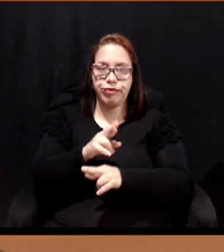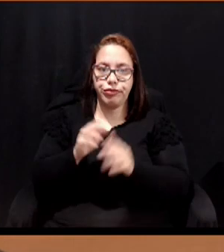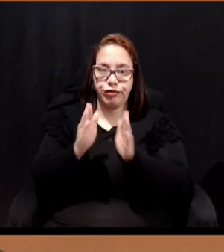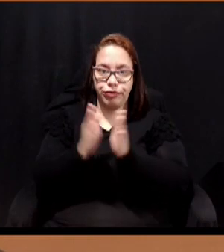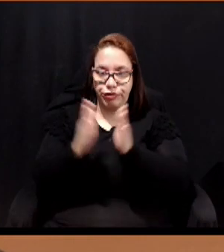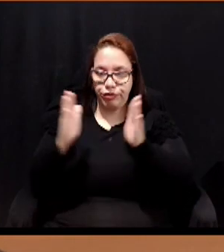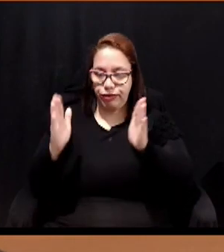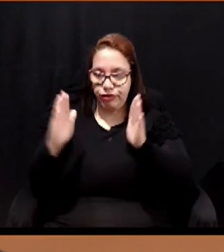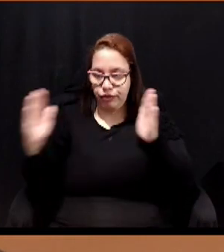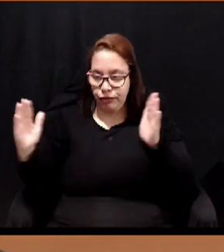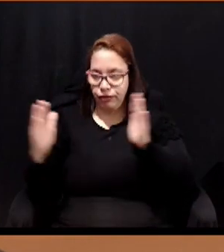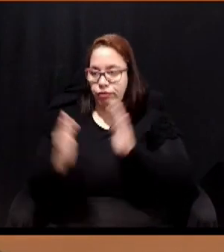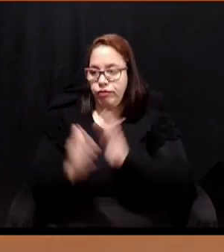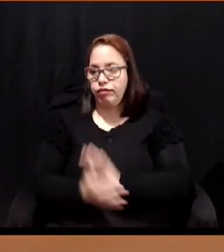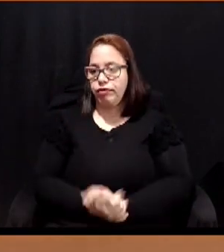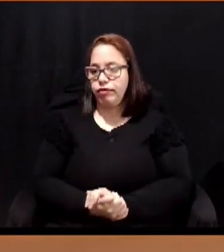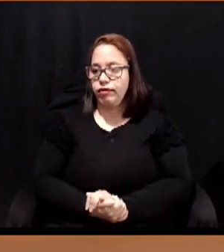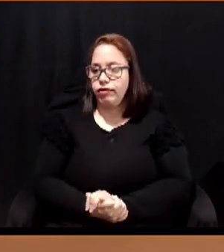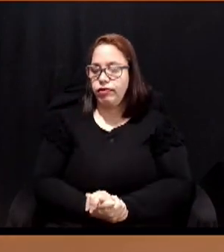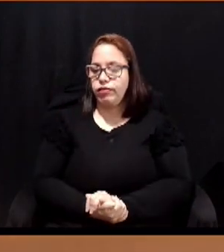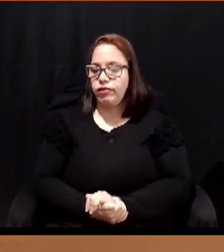né? É isso.